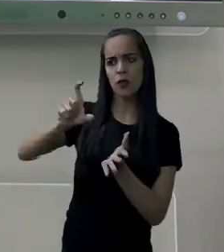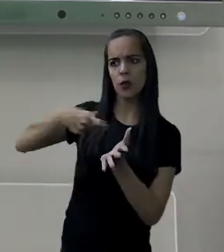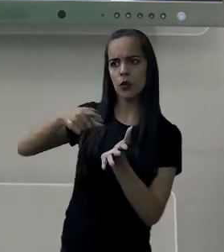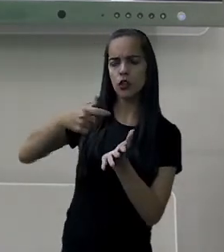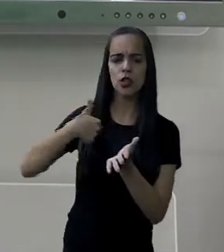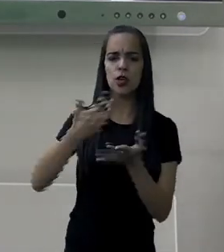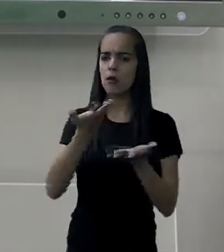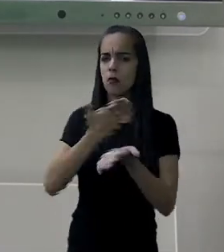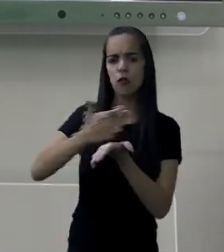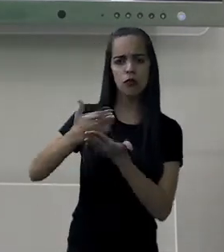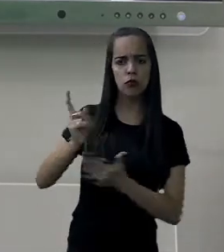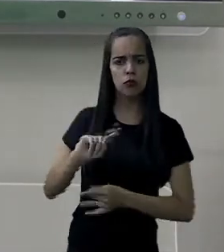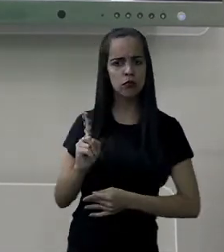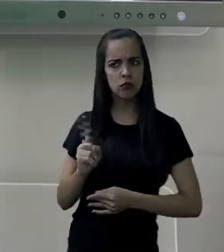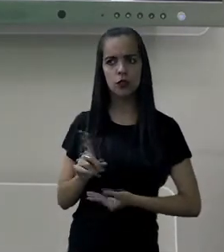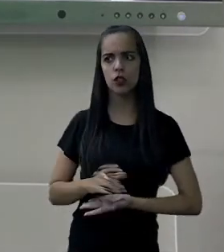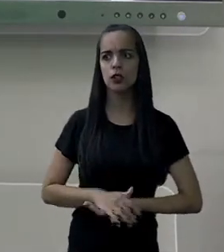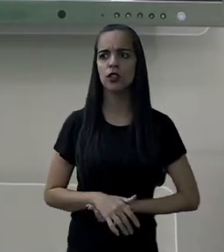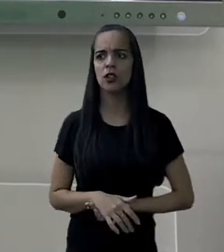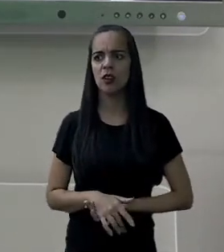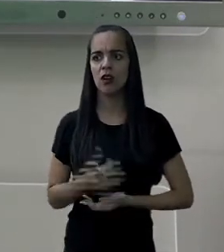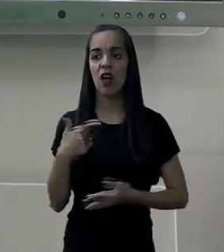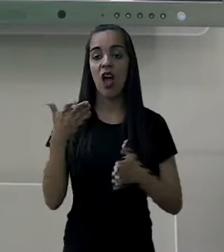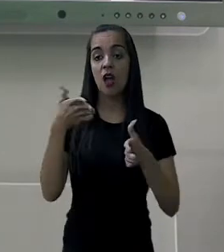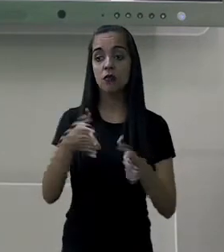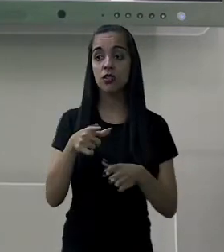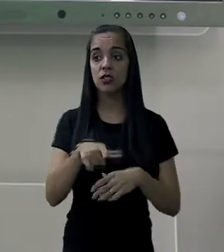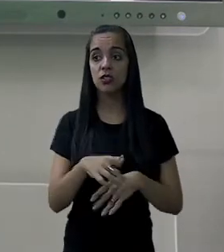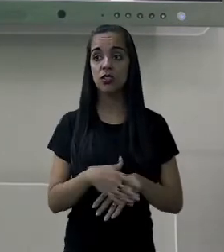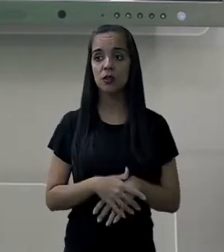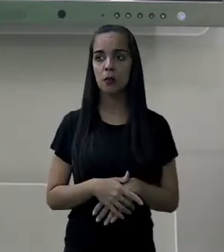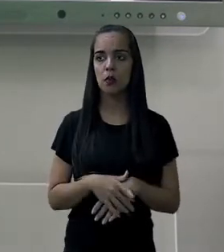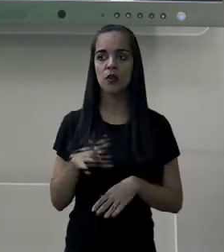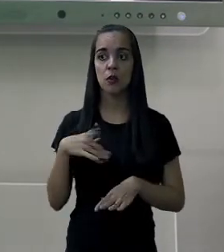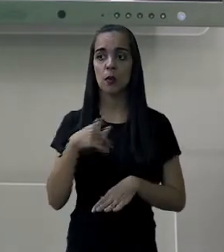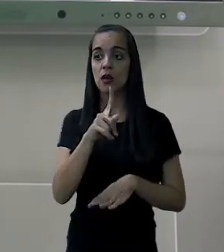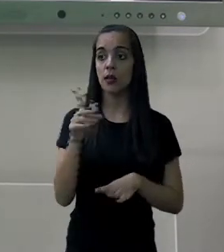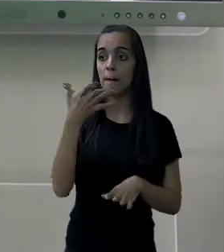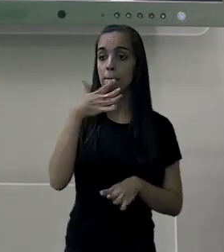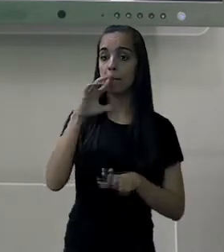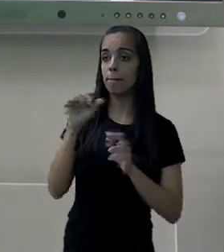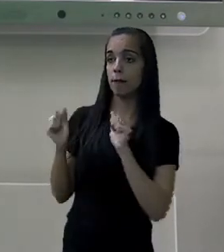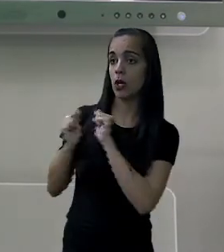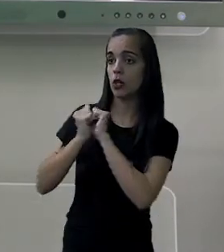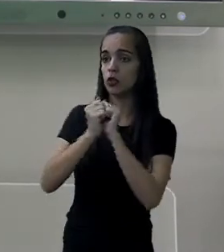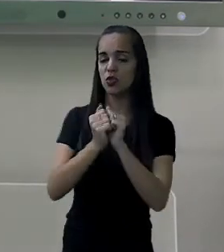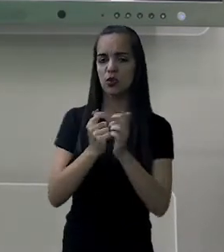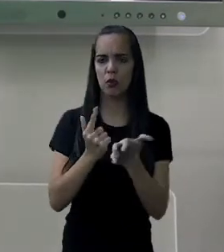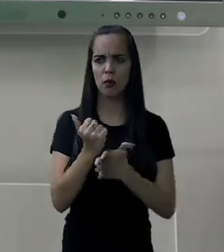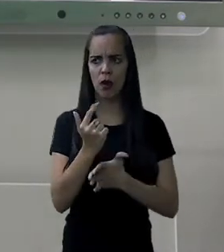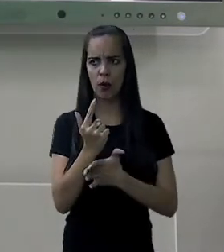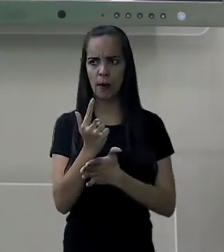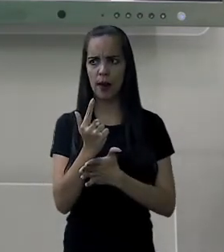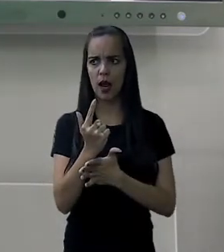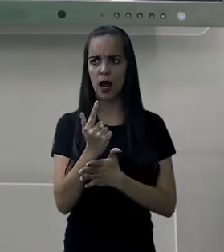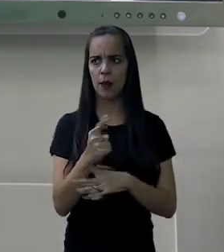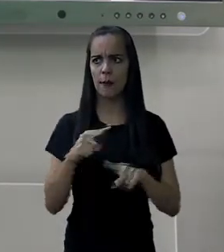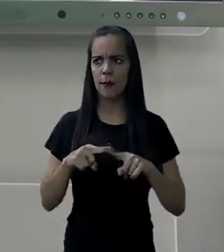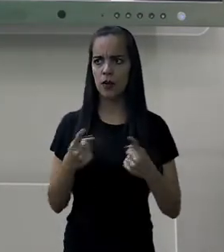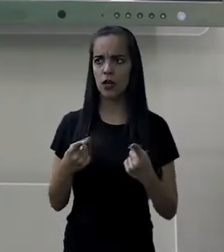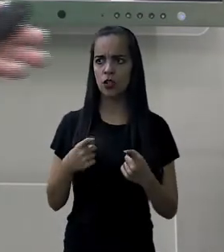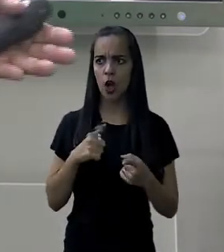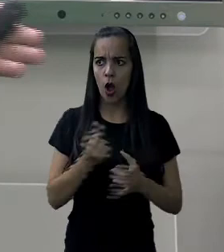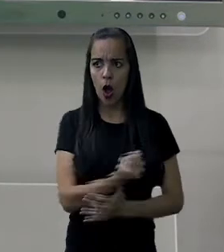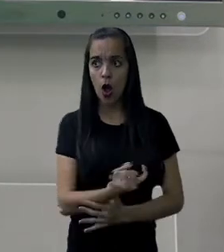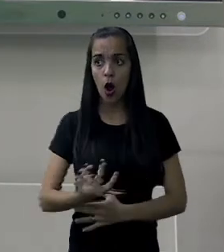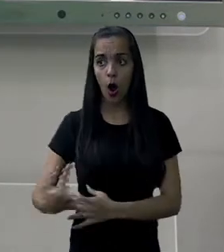vou dividir. Mas você chega lá, chega com seu pai e vai comprar sapato para a família toda. Você tá louco, rapaz? Olha a